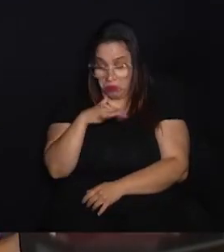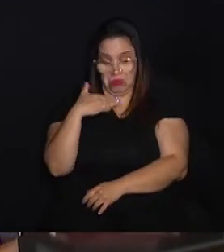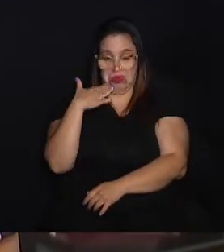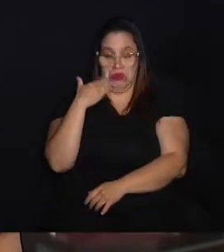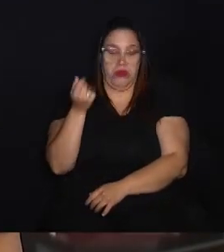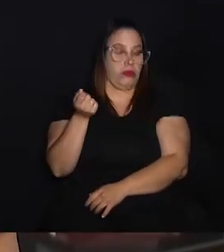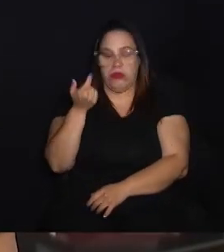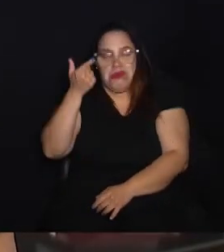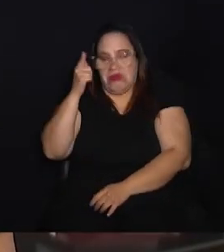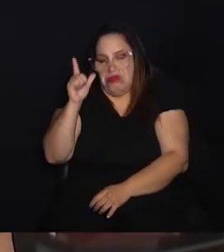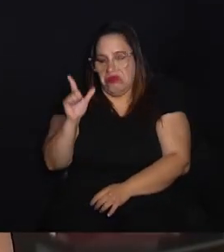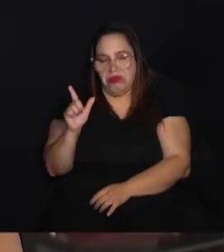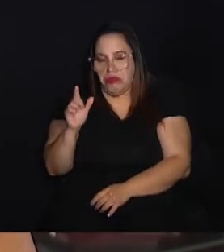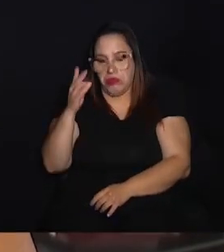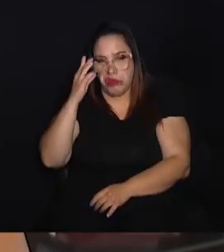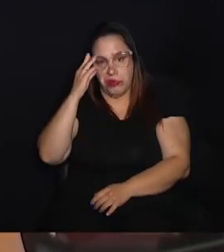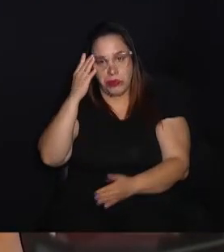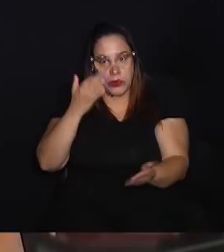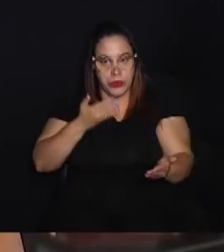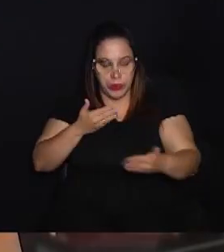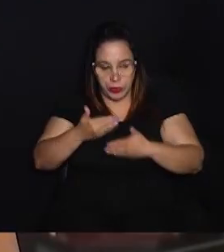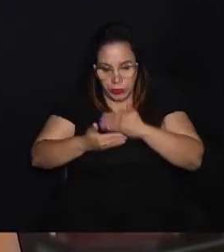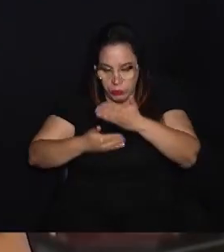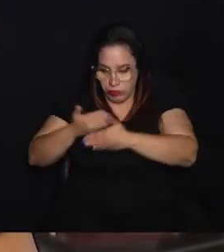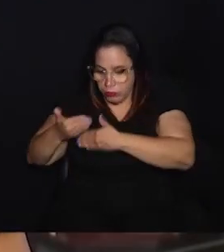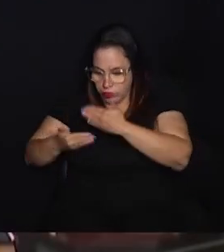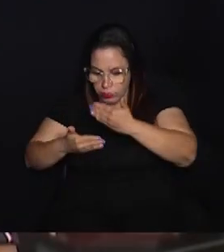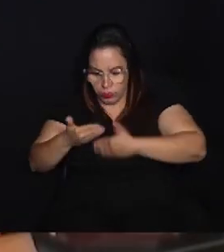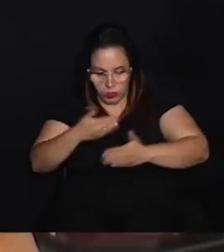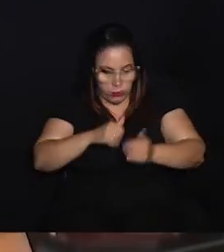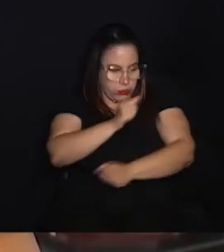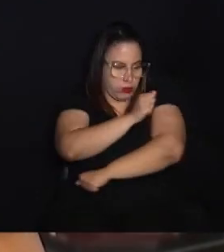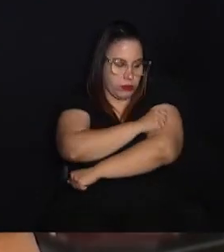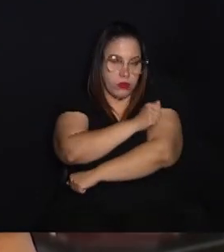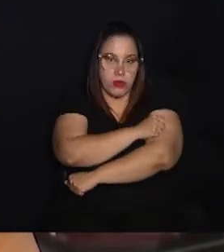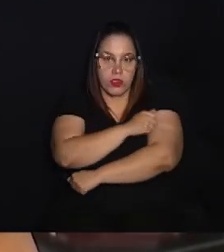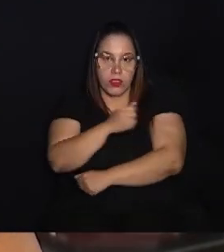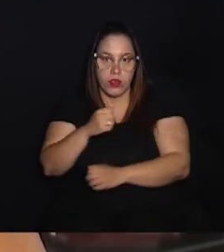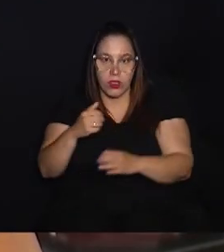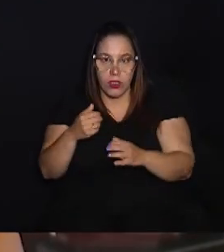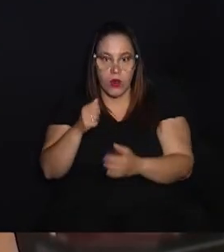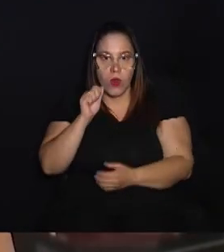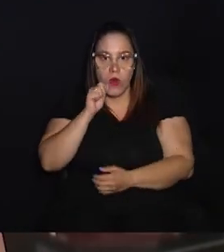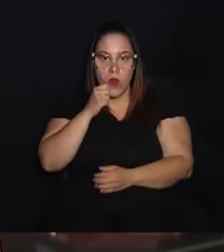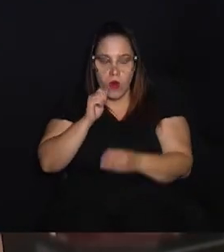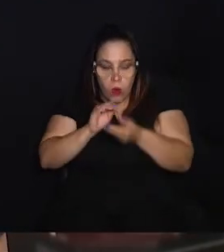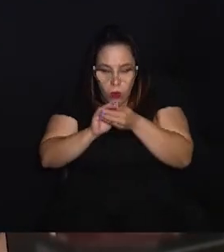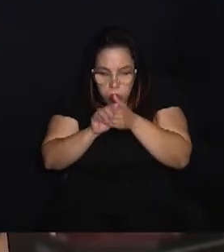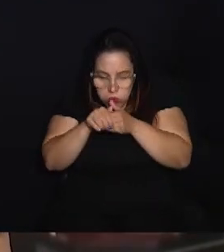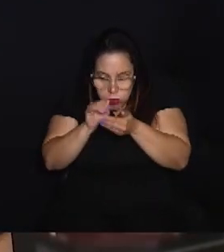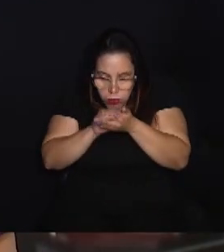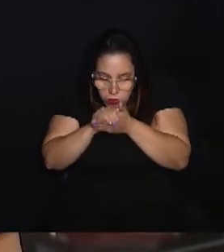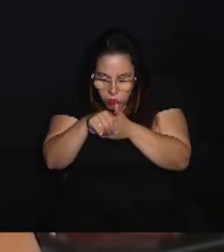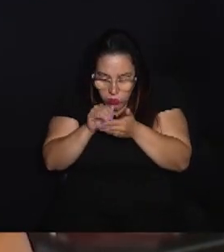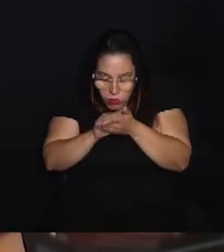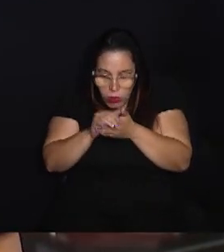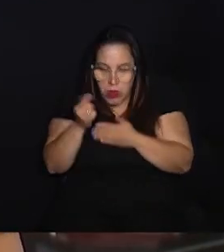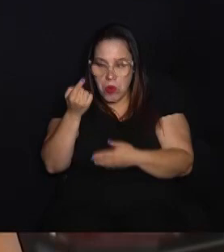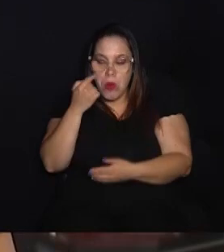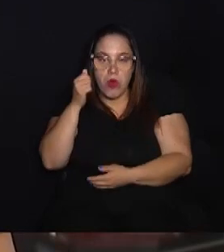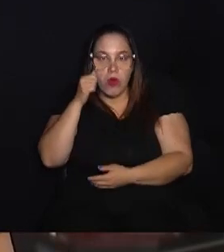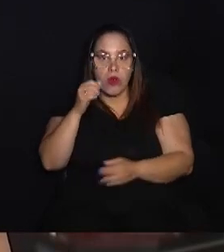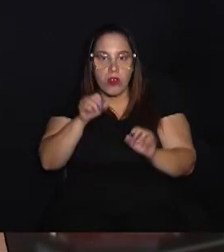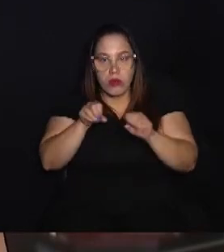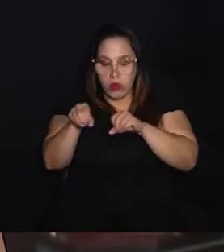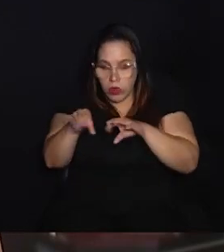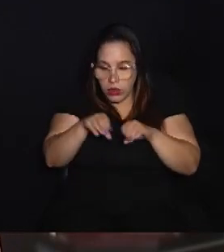que existe, né? Então essa troca, a gente viu um aluno aqui que ele não sabia bolear o pãozinho e veio uma dessas mulheres e ensinou